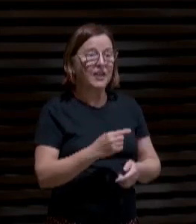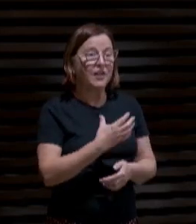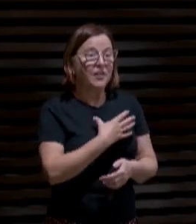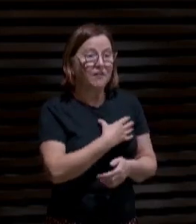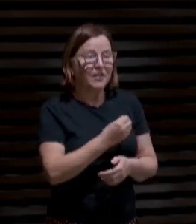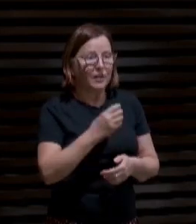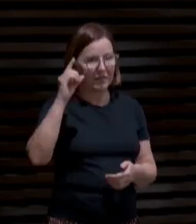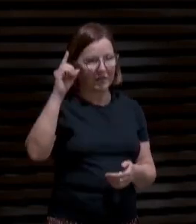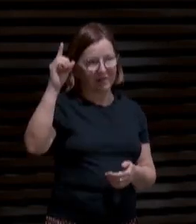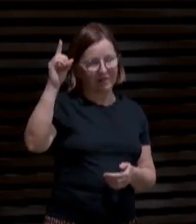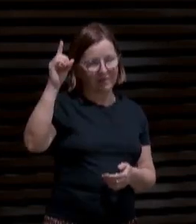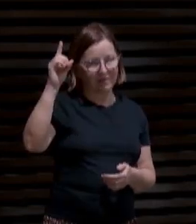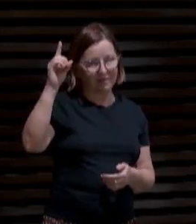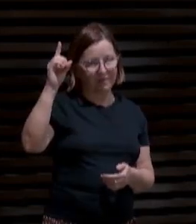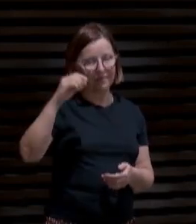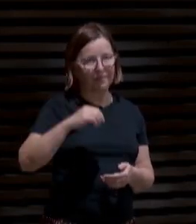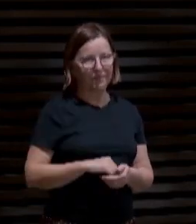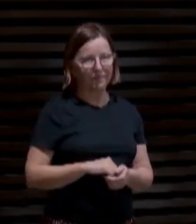Deus.